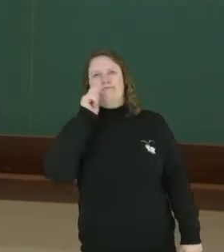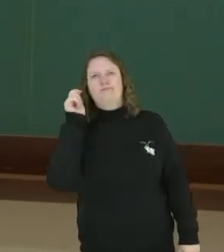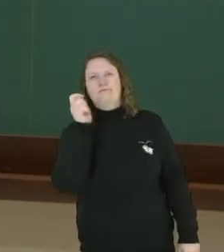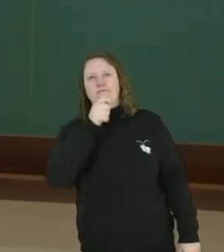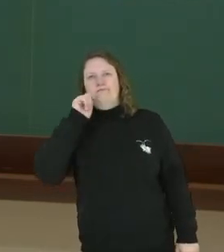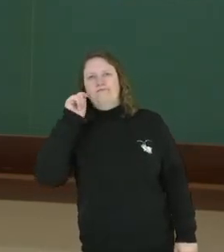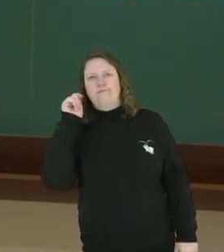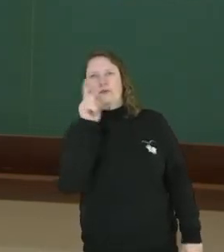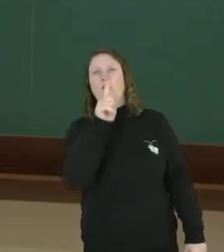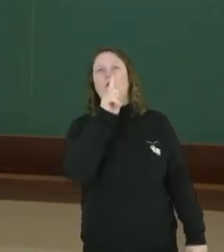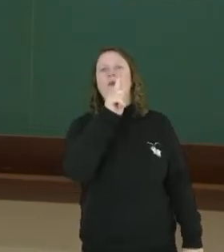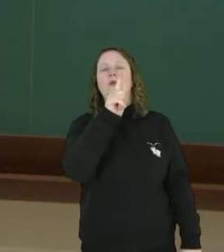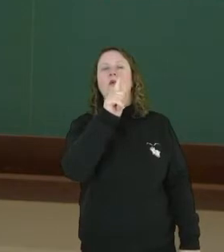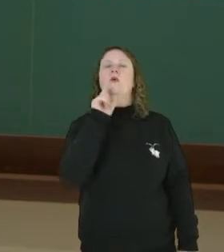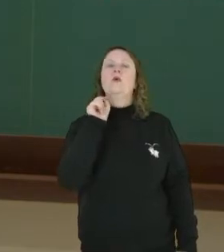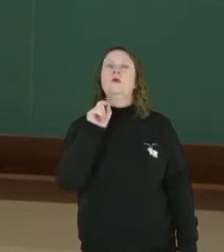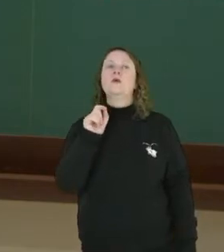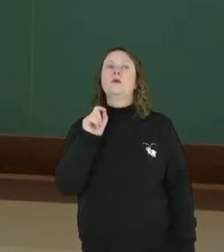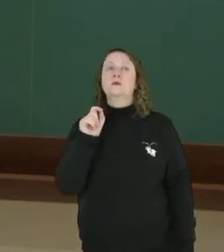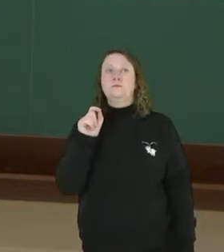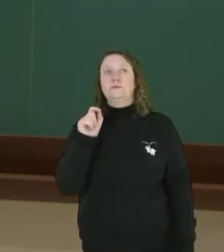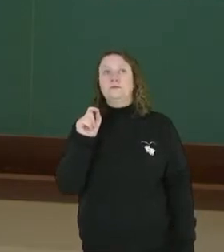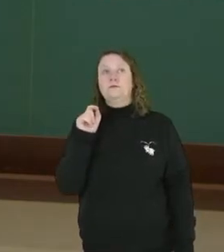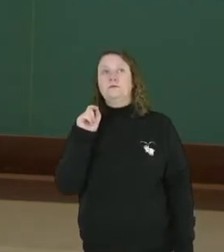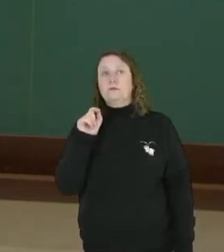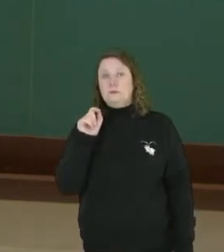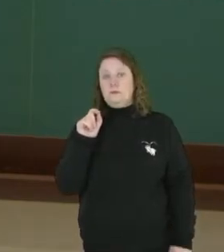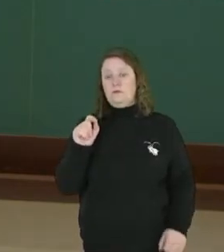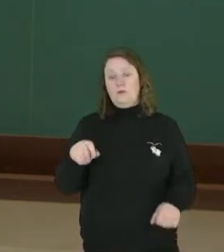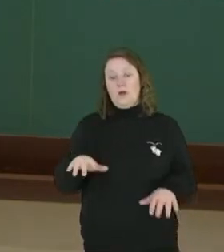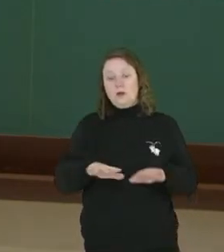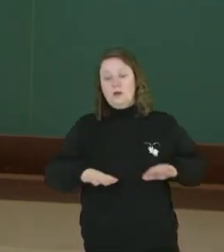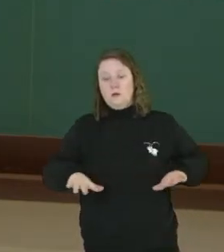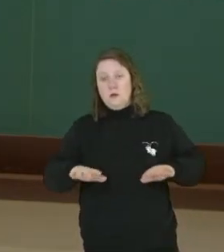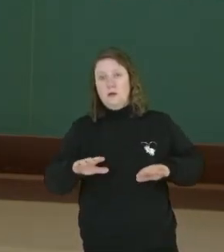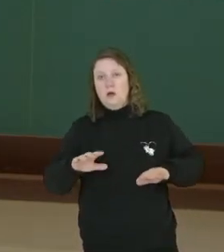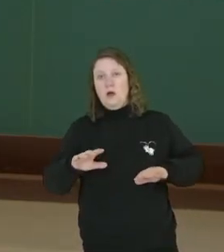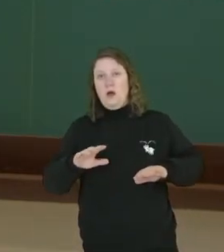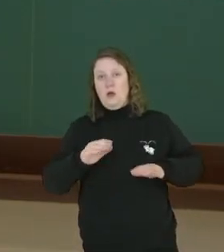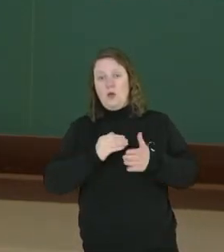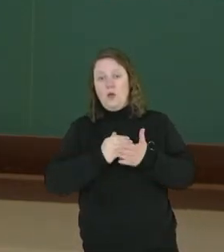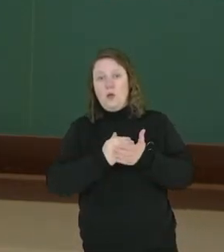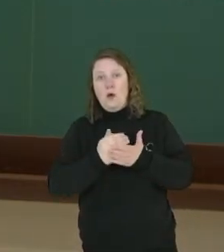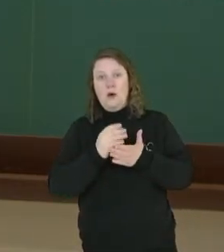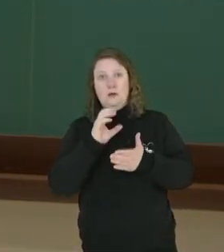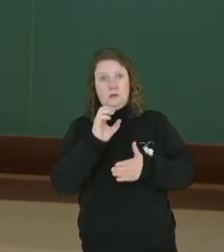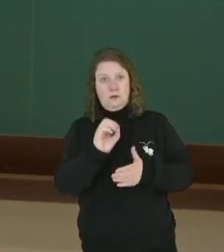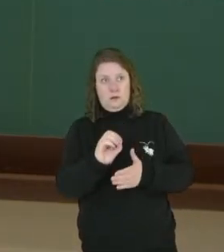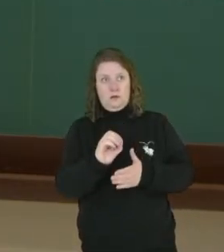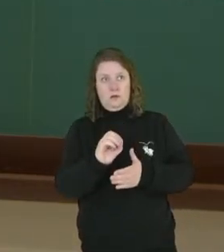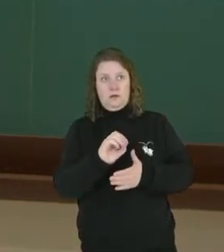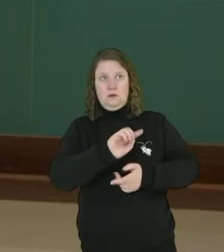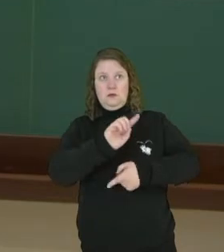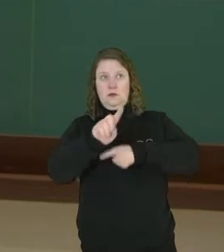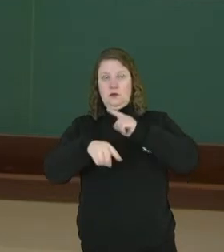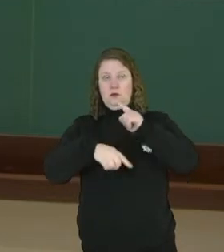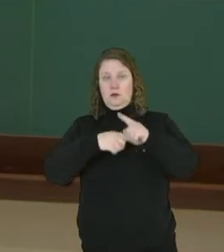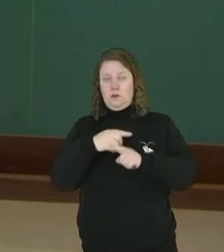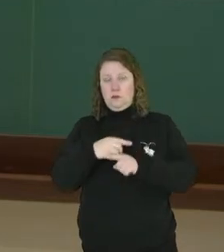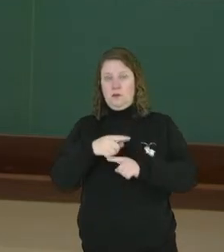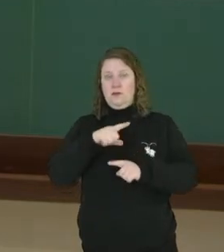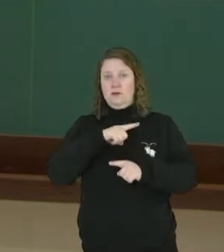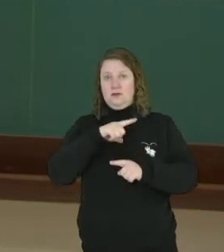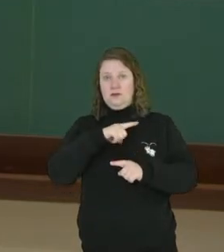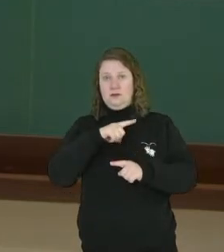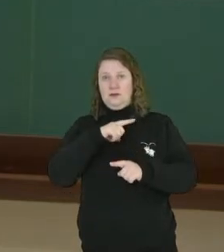é nula, pois a altura em relação ao solo é zero, certo? Logo, o que a gente tem? Que a energia